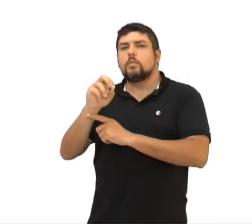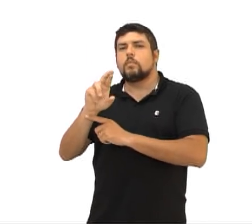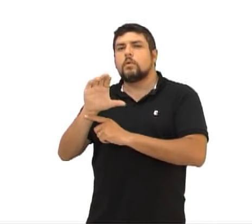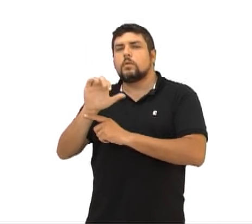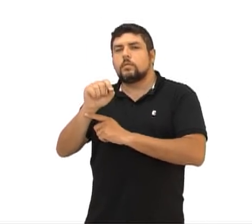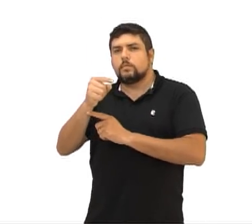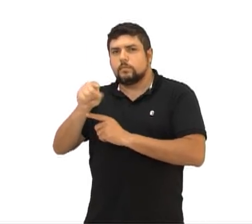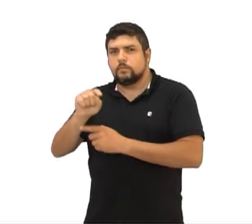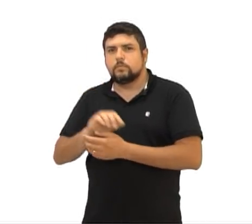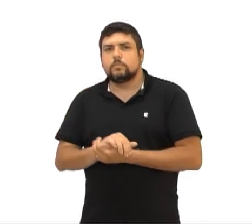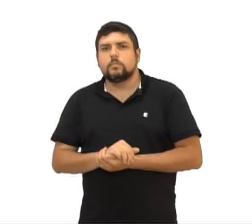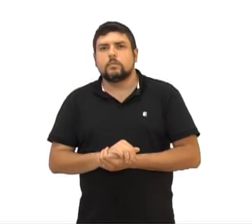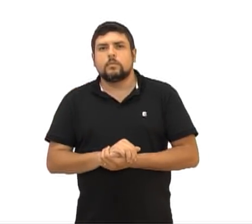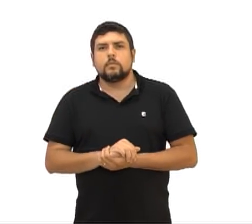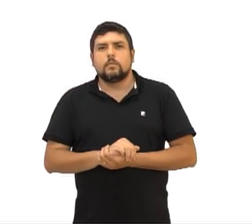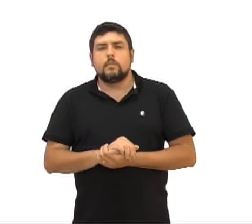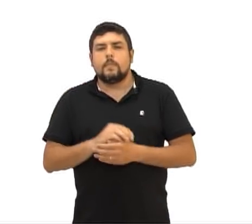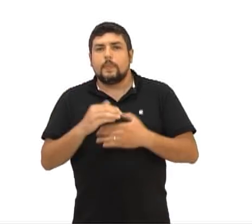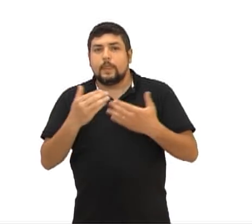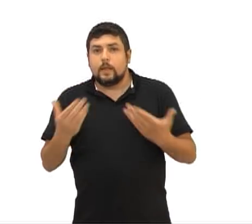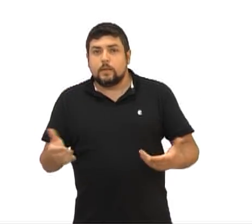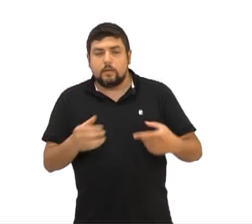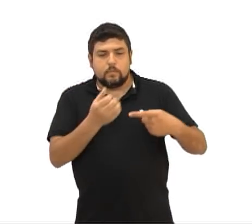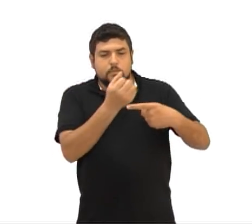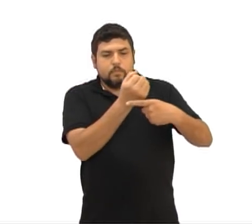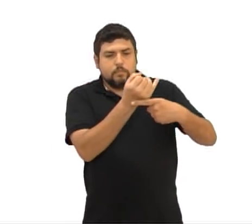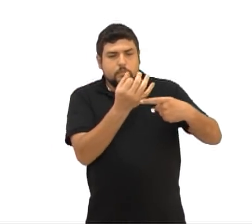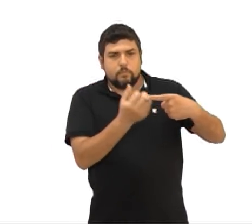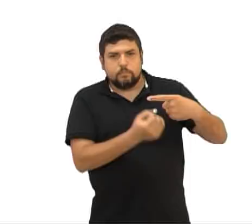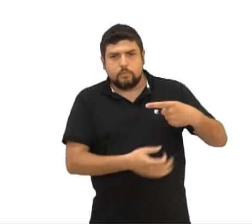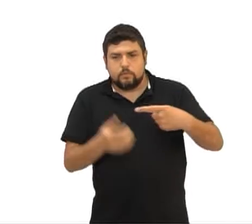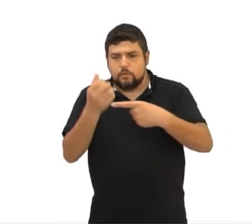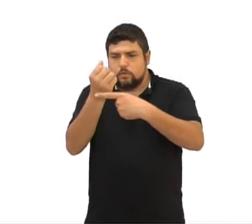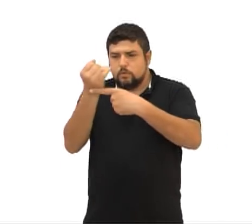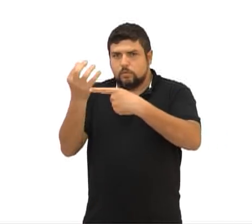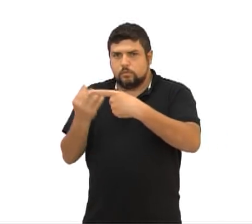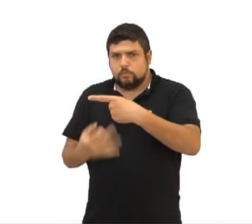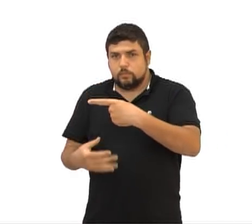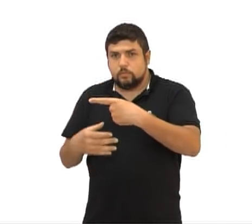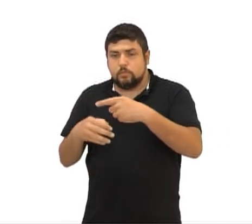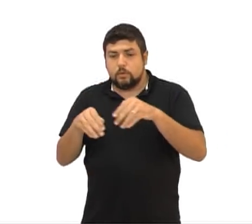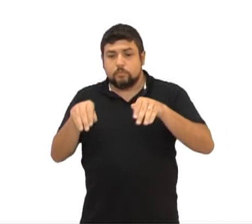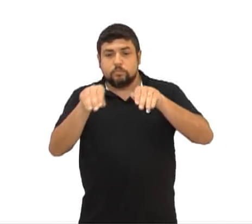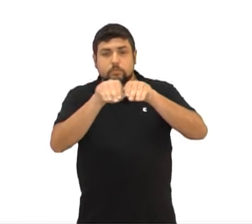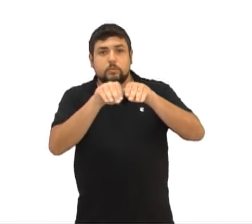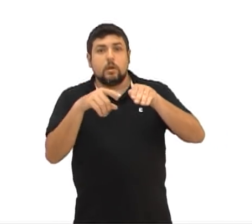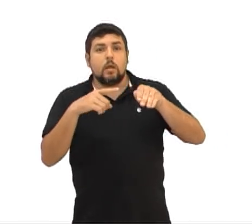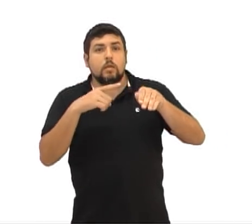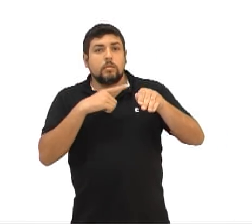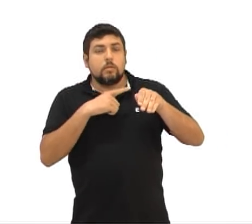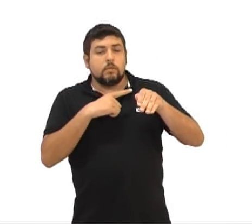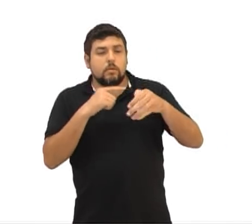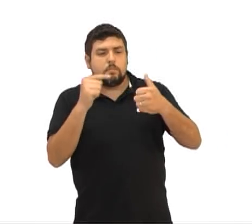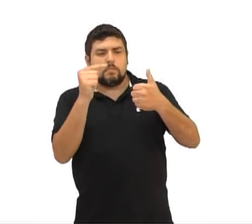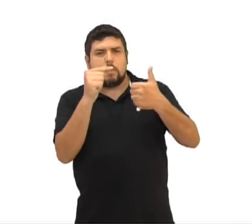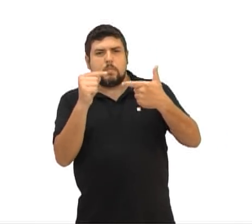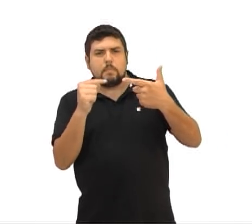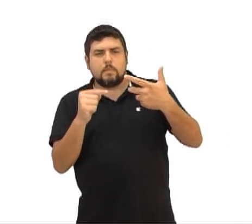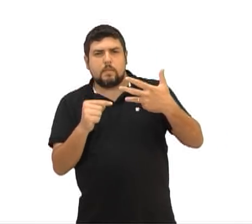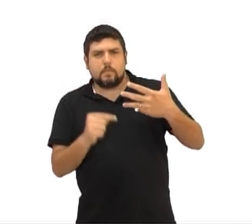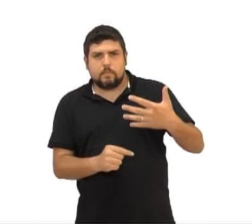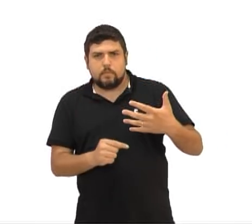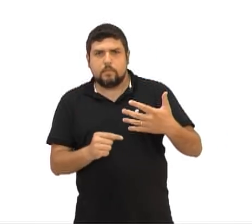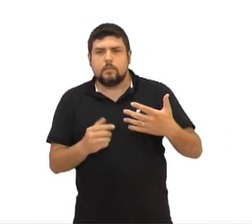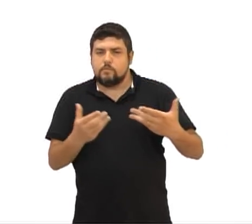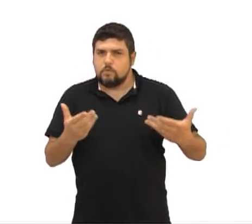Introdução à propriedade fundamental das proporções, que é o tema específico da aula de hoje. E a aula de hoje vamos